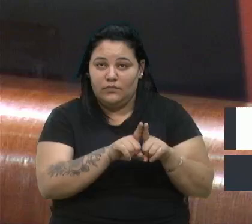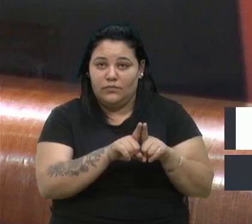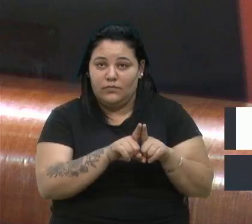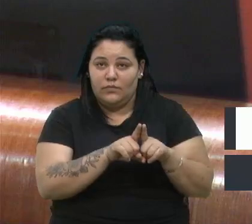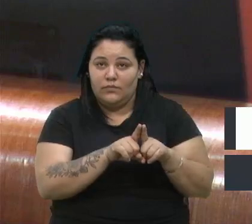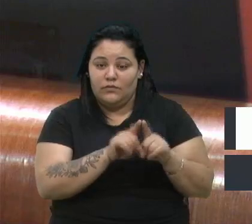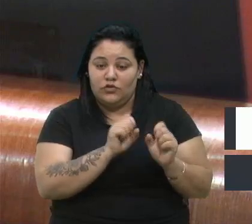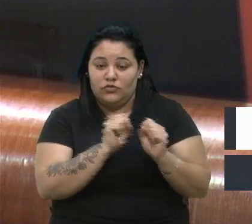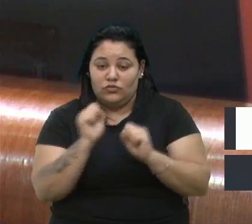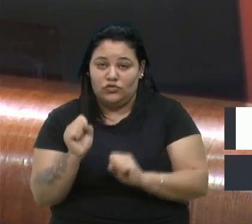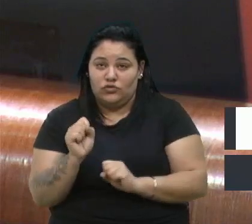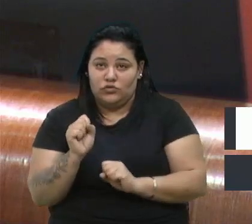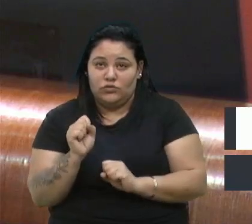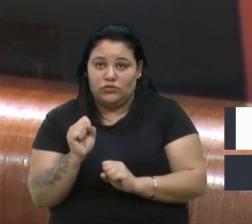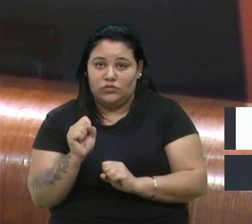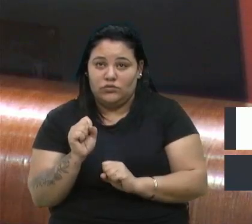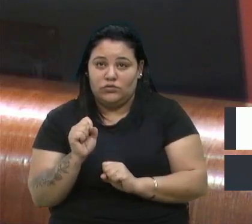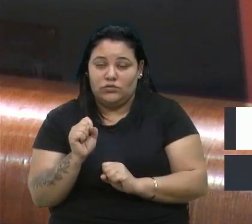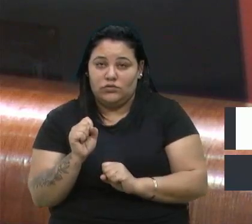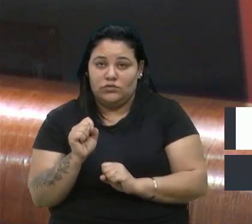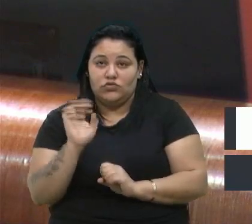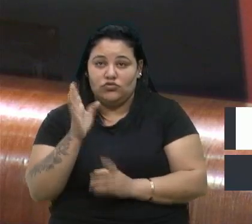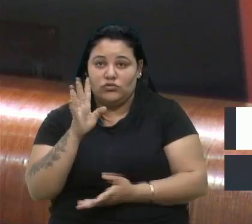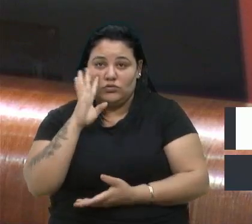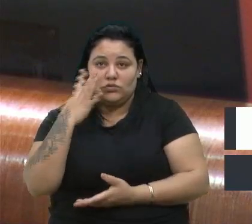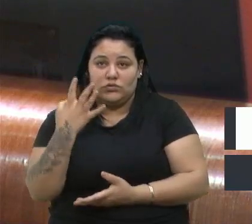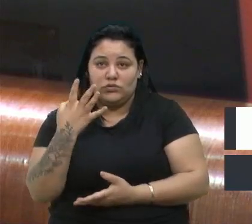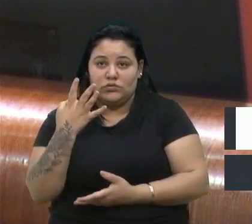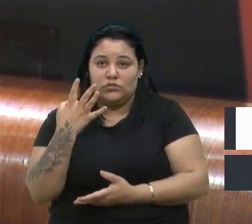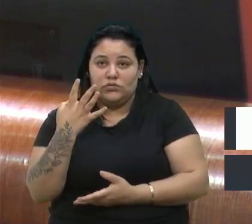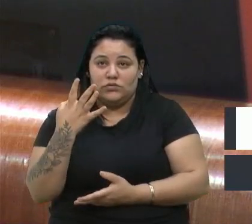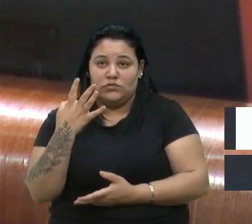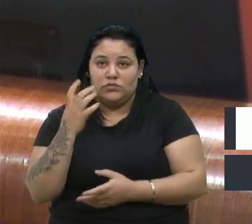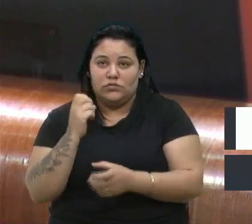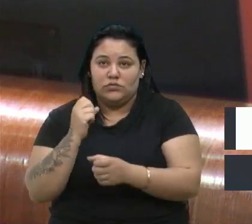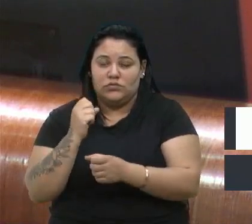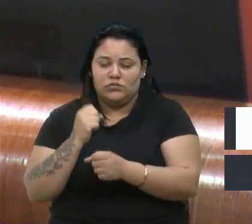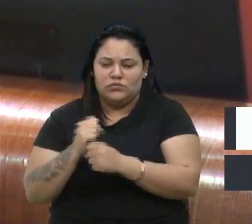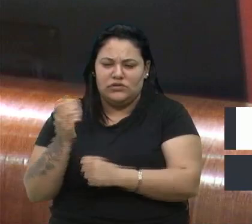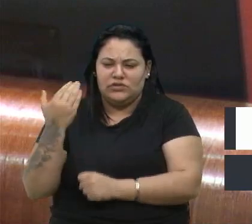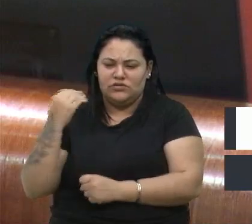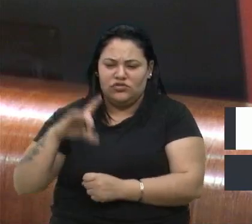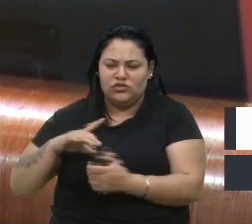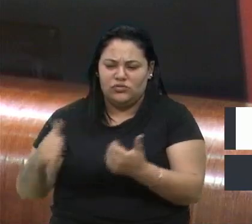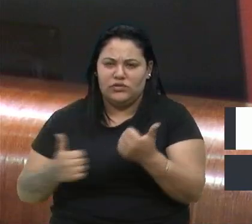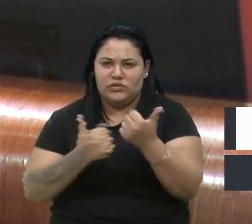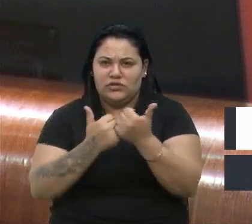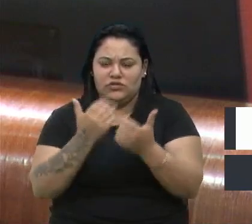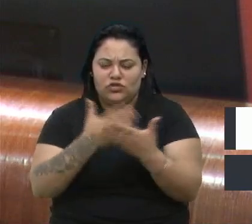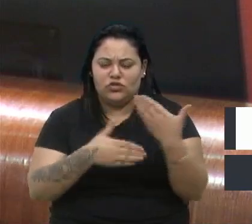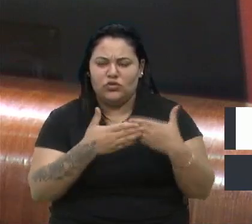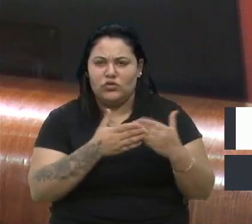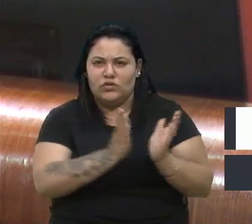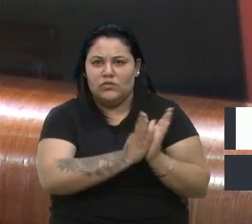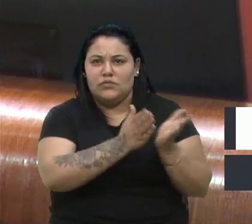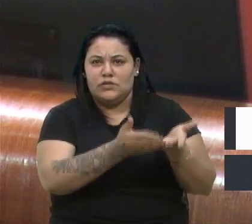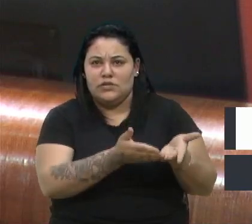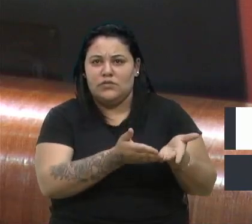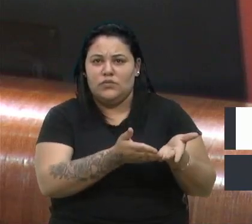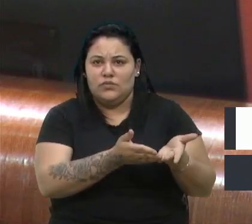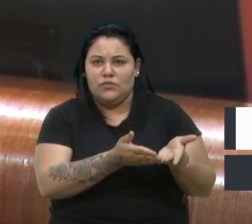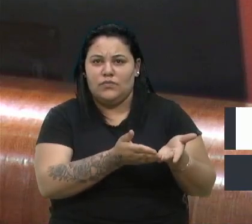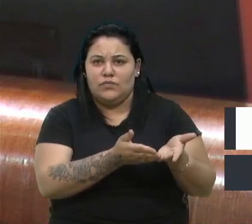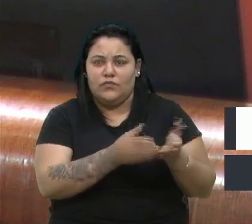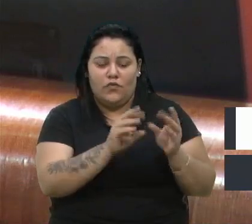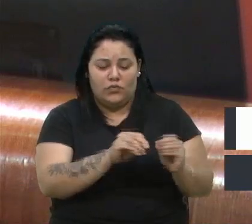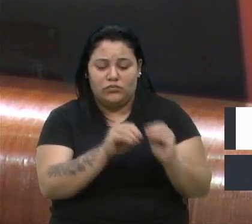né? Como já aconteceu, se eu não me engano, no passado aqui, que existia um assessor que era de todas as comissões e foi, né,